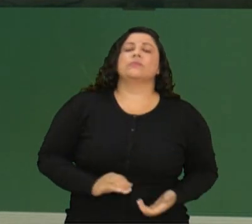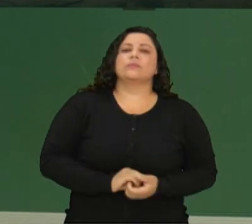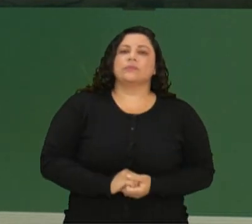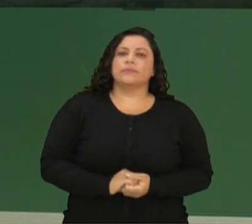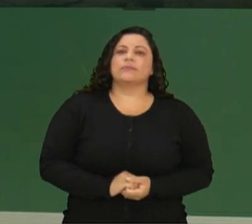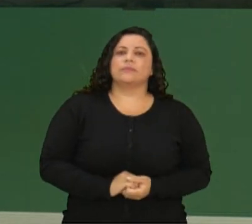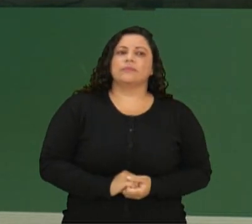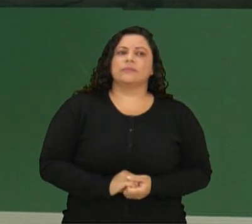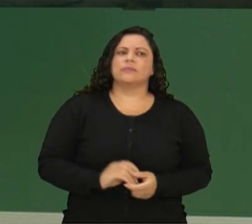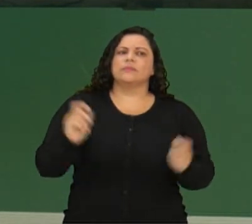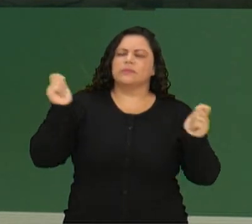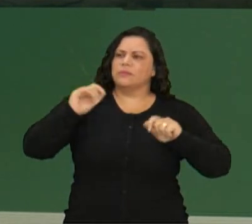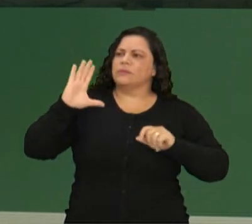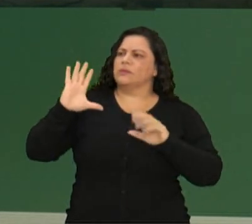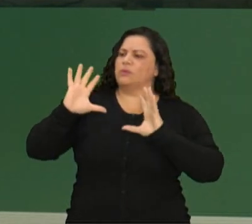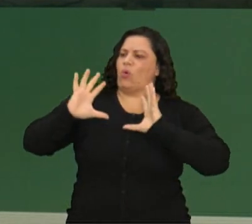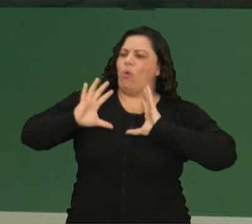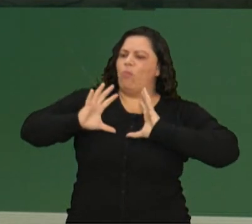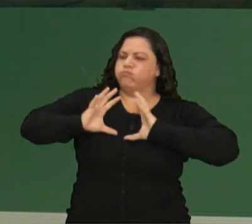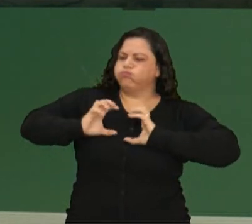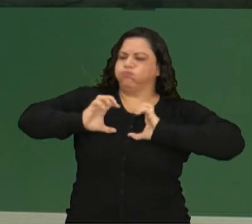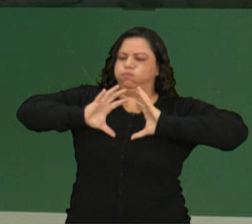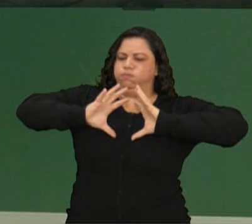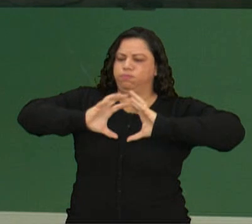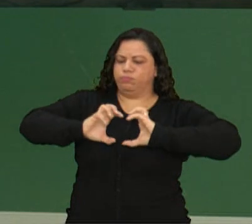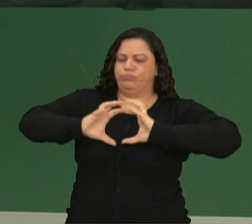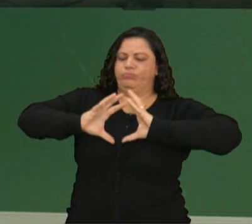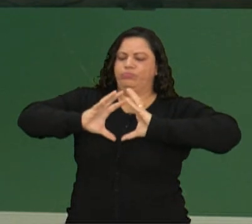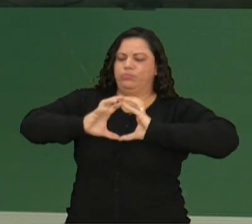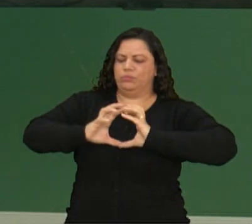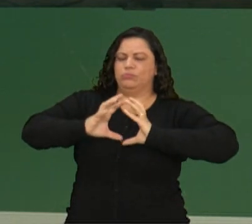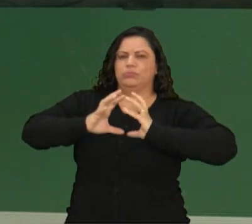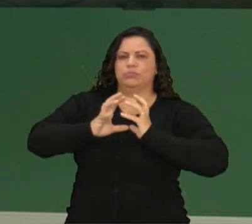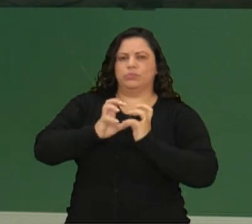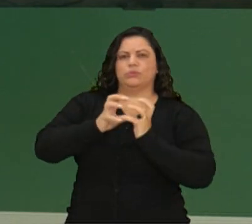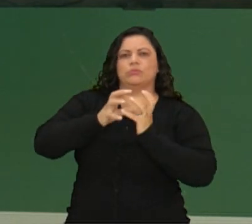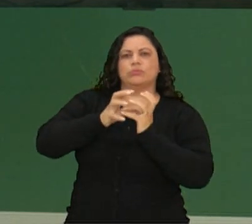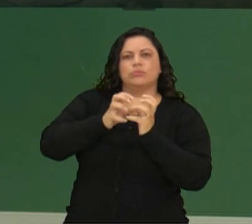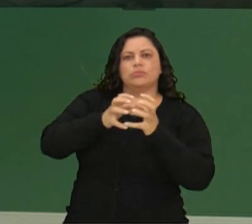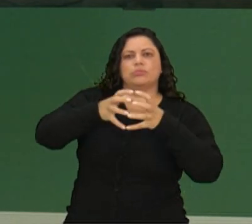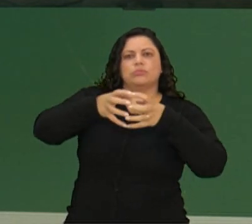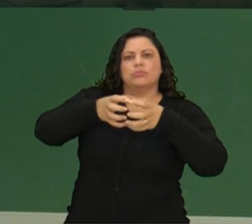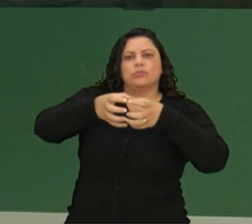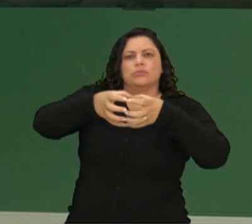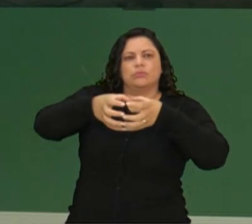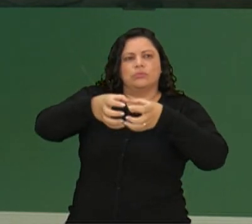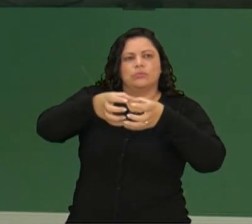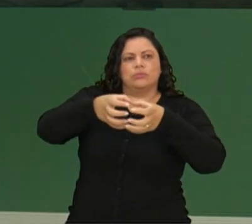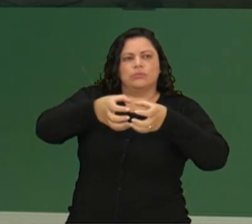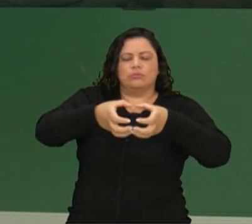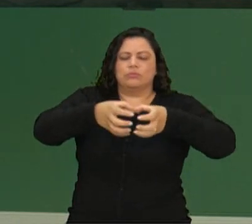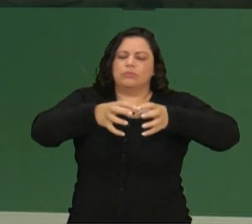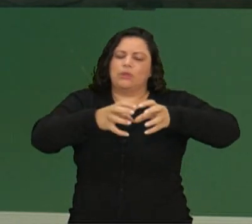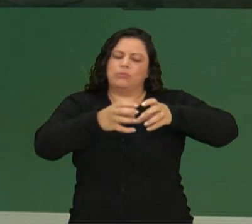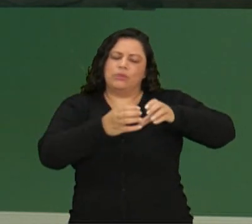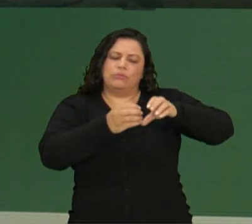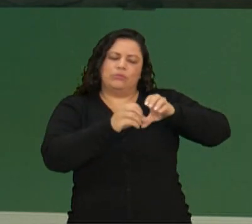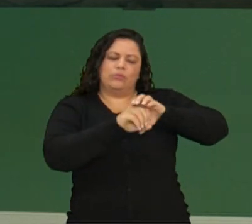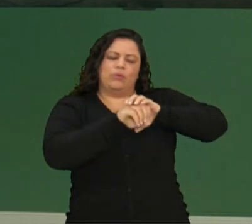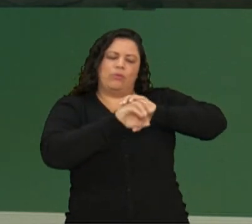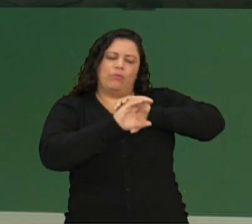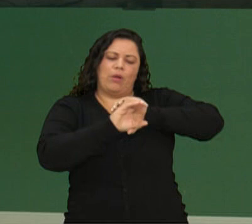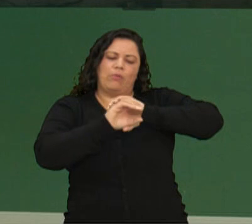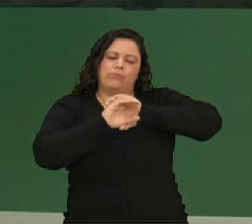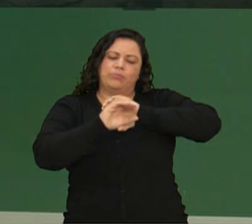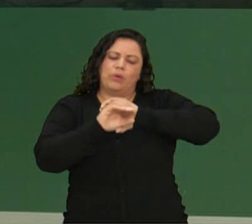ele bombeando, né, pulsando, e olha só, aqui que vocês estão vendo dos dois lados são as válvulas,